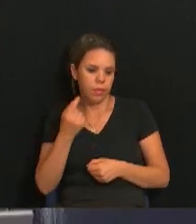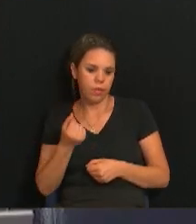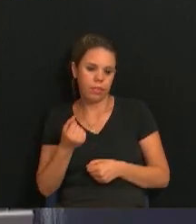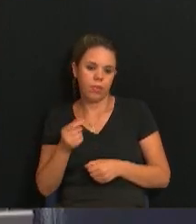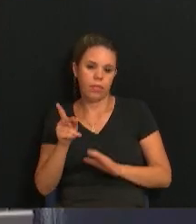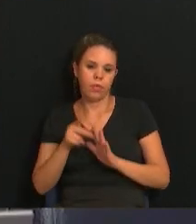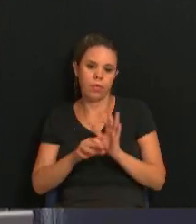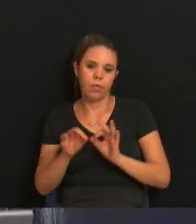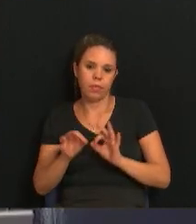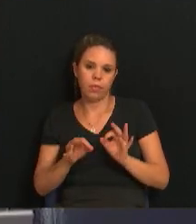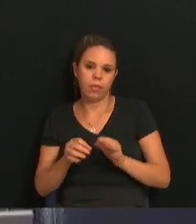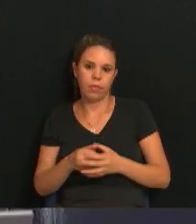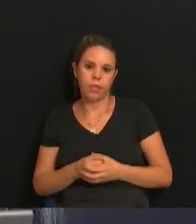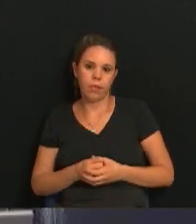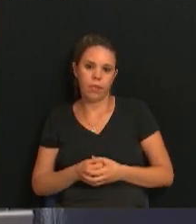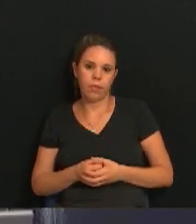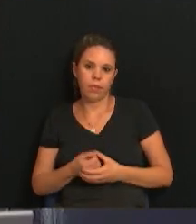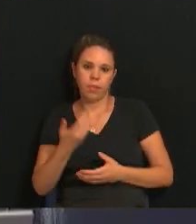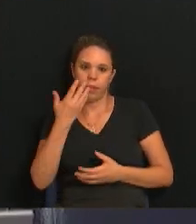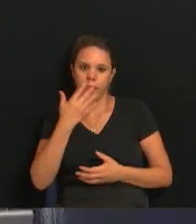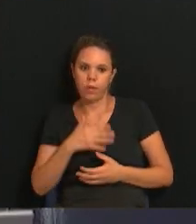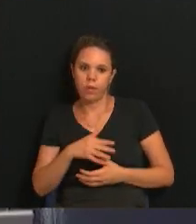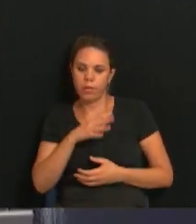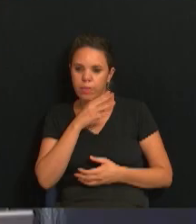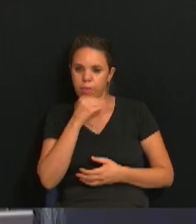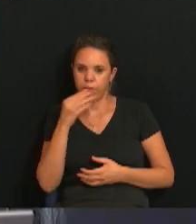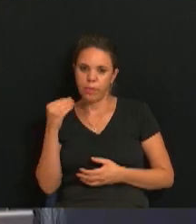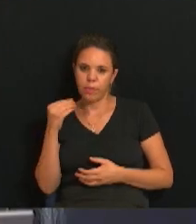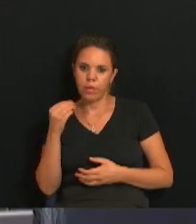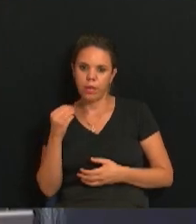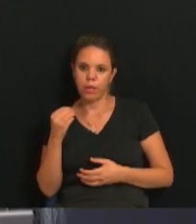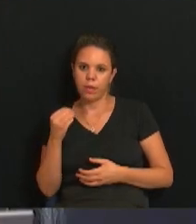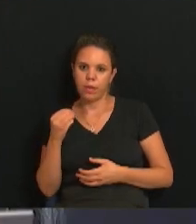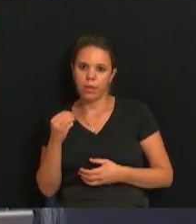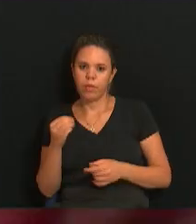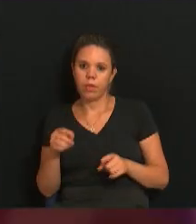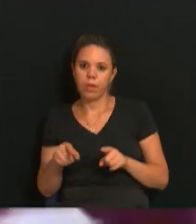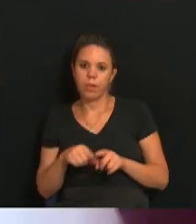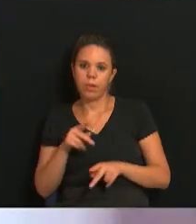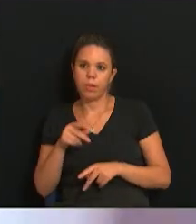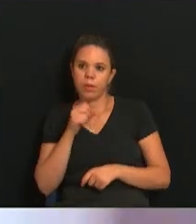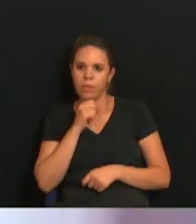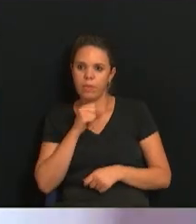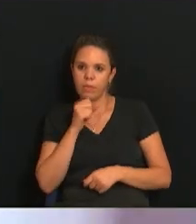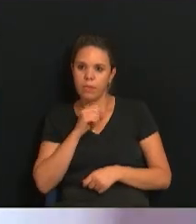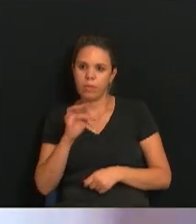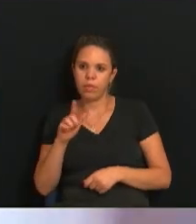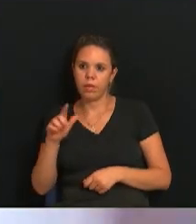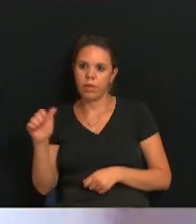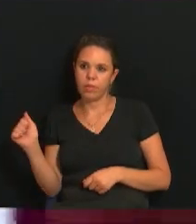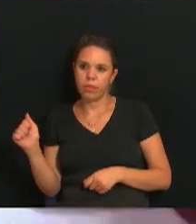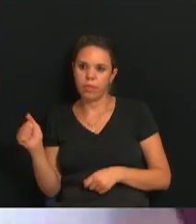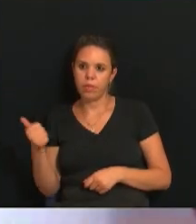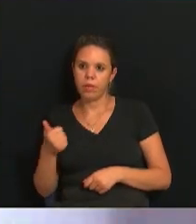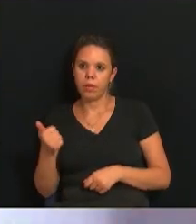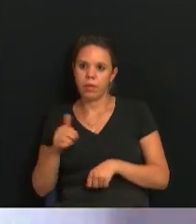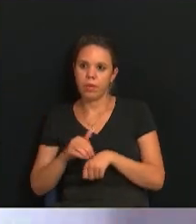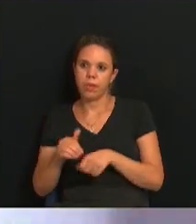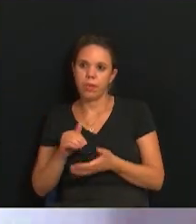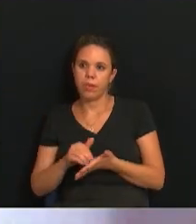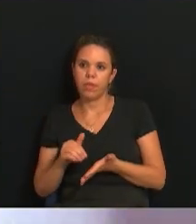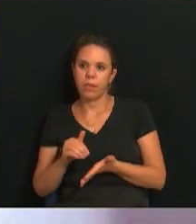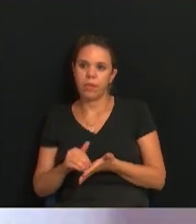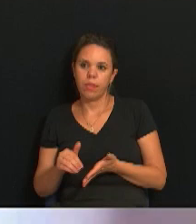projetos sociais, para as crianças, para os adolescentes e também para os idosos. Flávia Martins, primeira secretária do